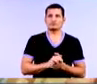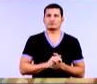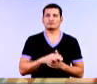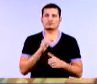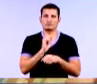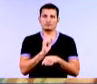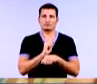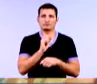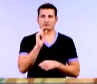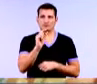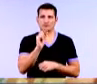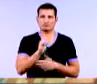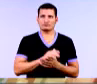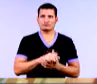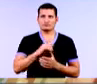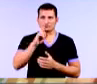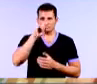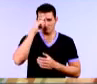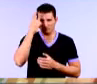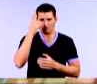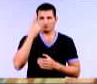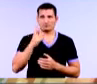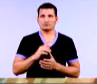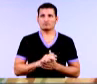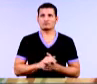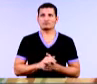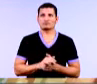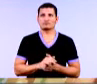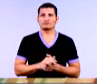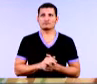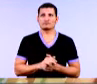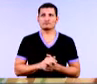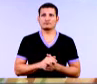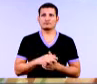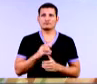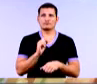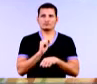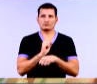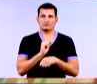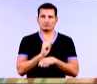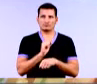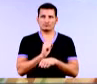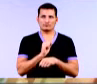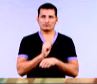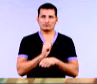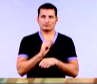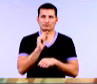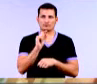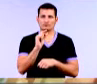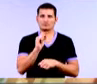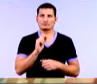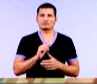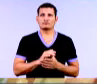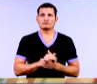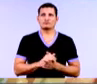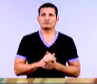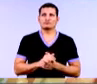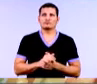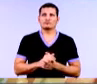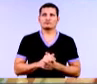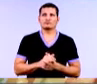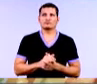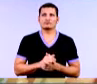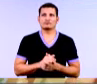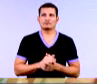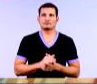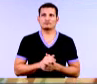um pouquinho, cria nosso workspace, espera mais um pouquinho enquanto ele carrega as bibliotecas. Olha